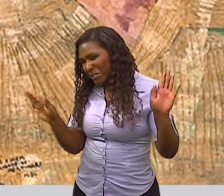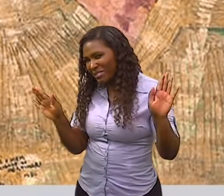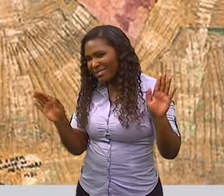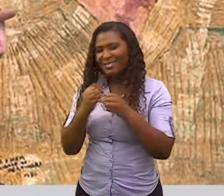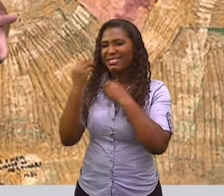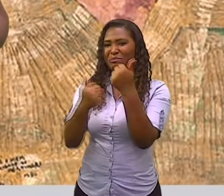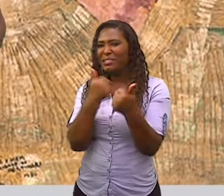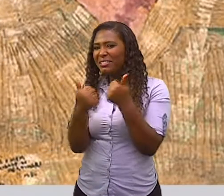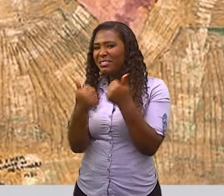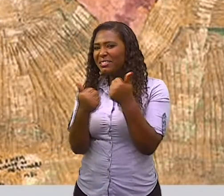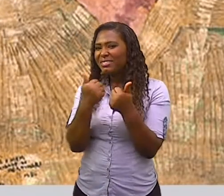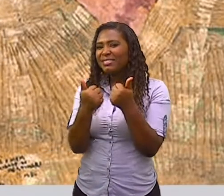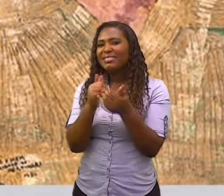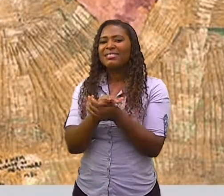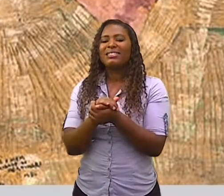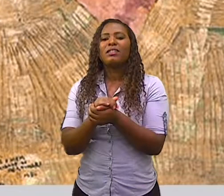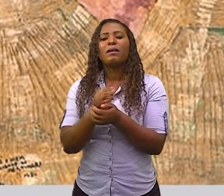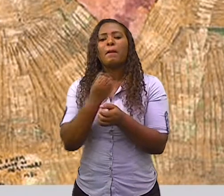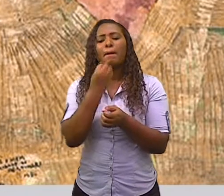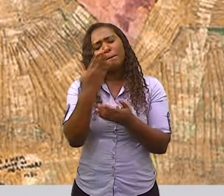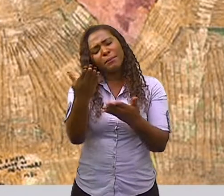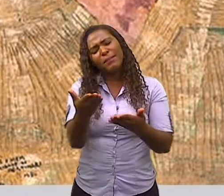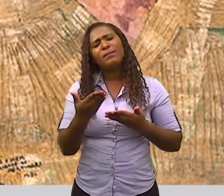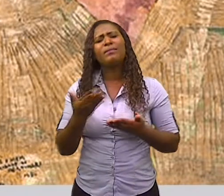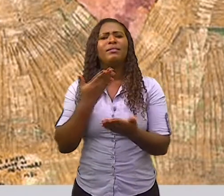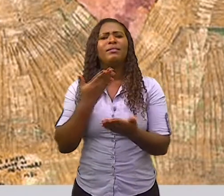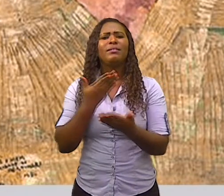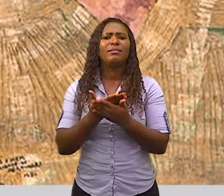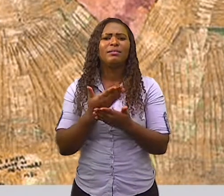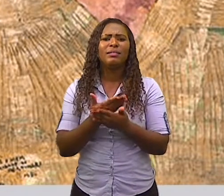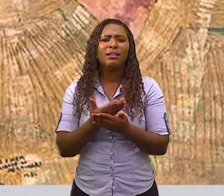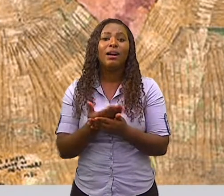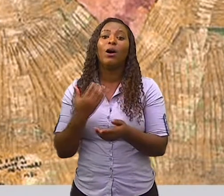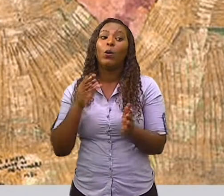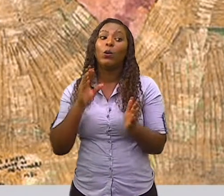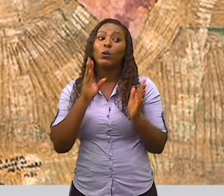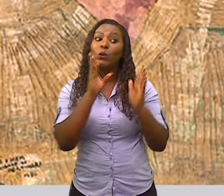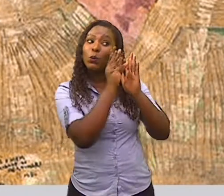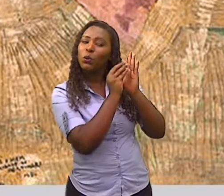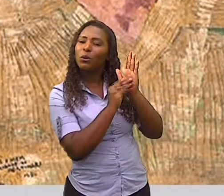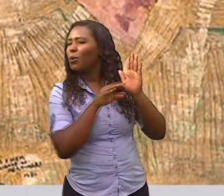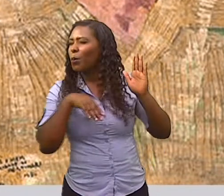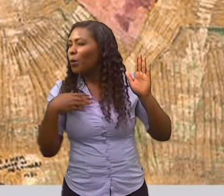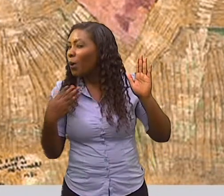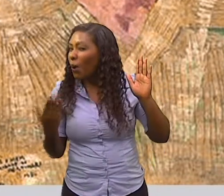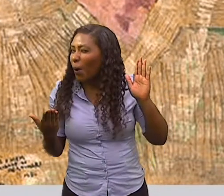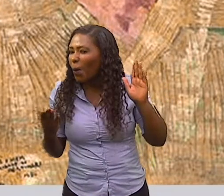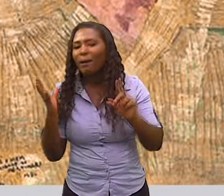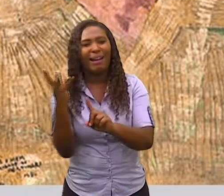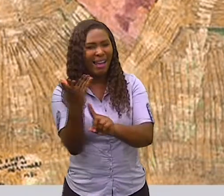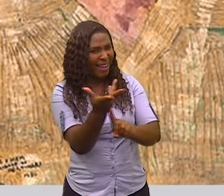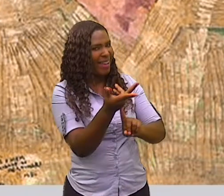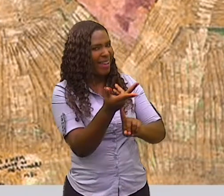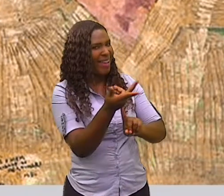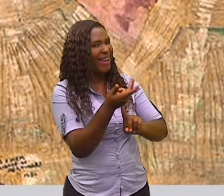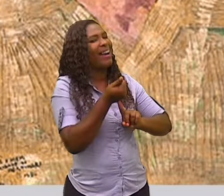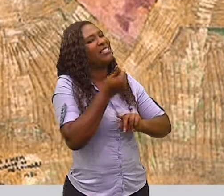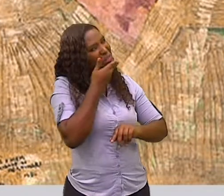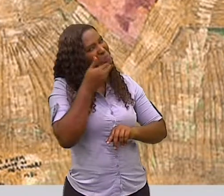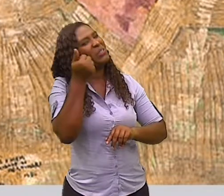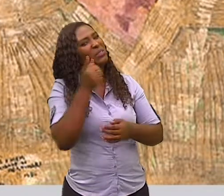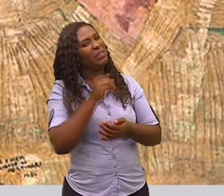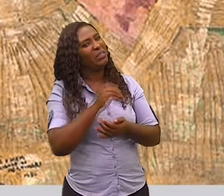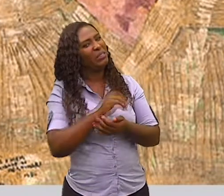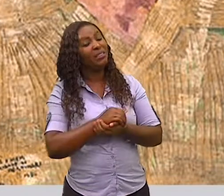Olá, tudo bem? Seja bem-vindo para mais uma aula do nosso conteúdo favorito, que é o conteúdo de arte. Eu